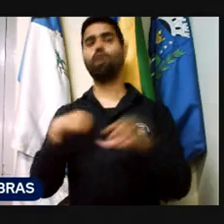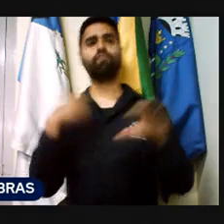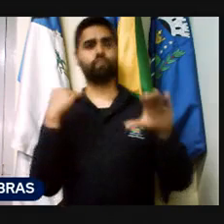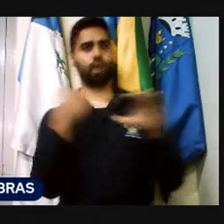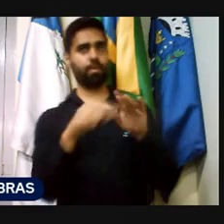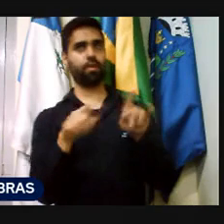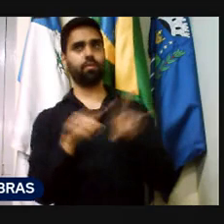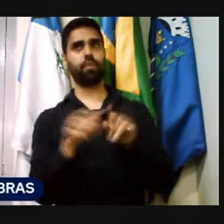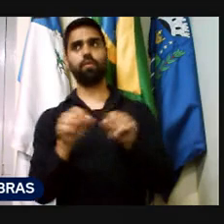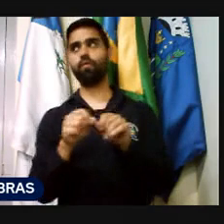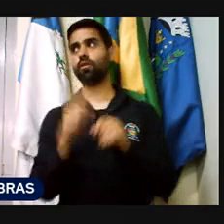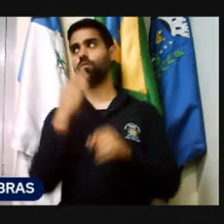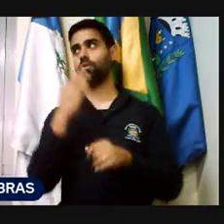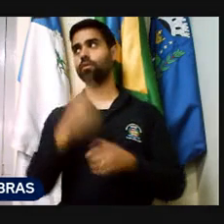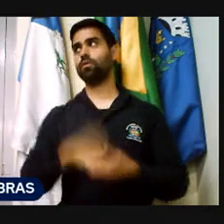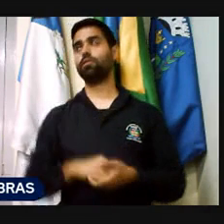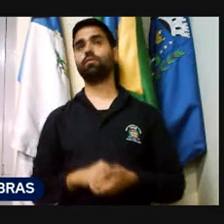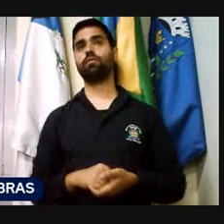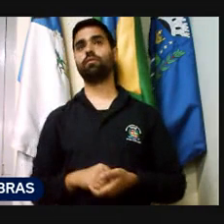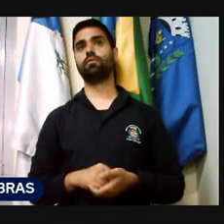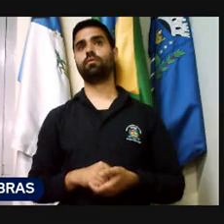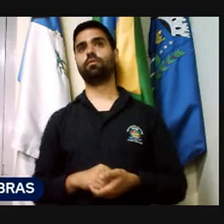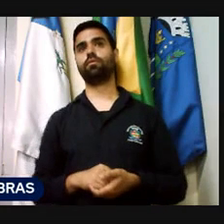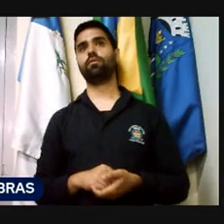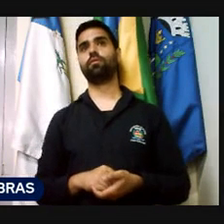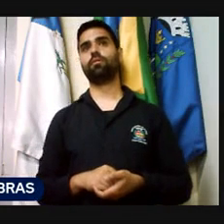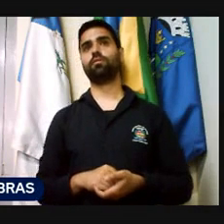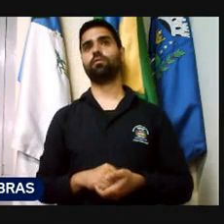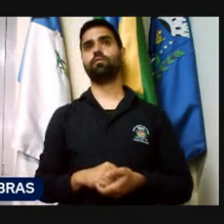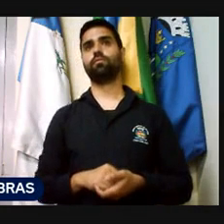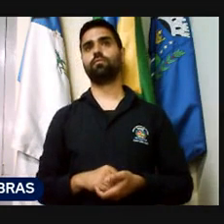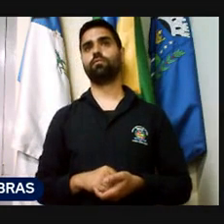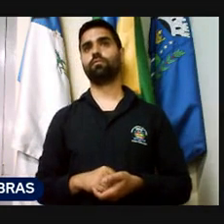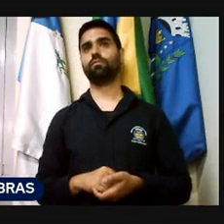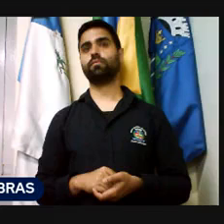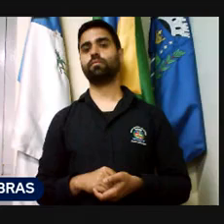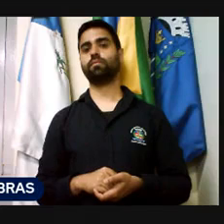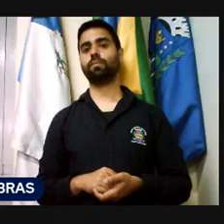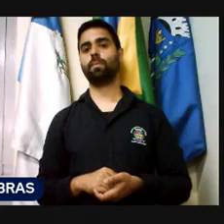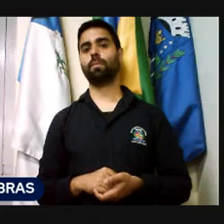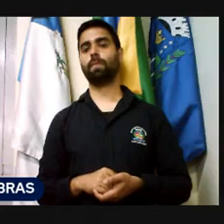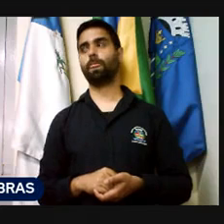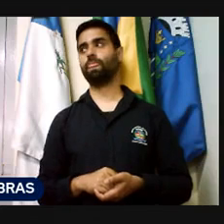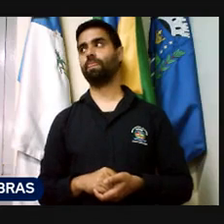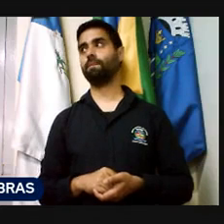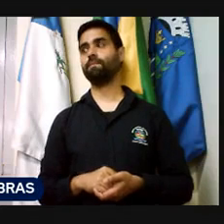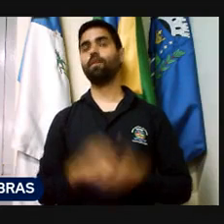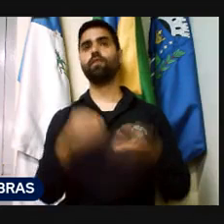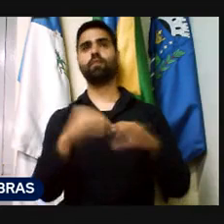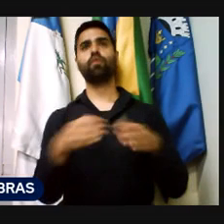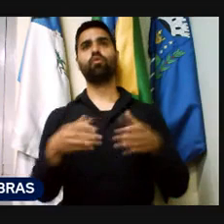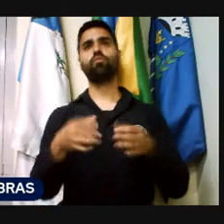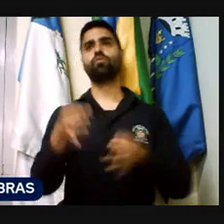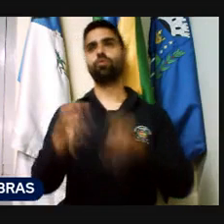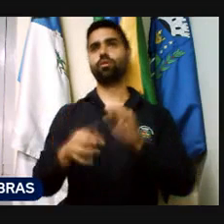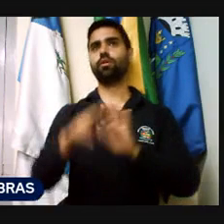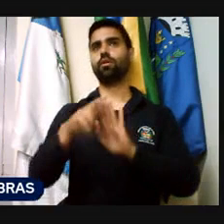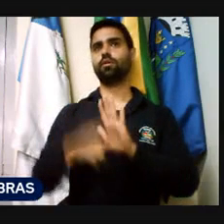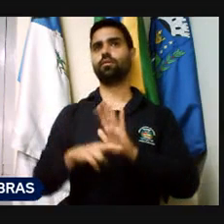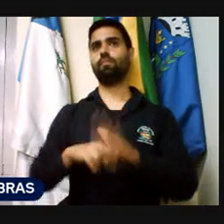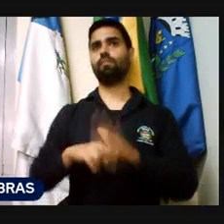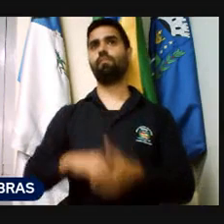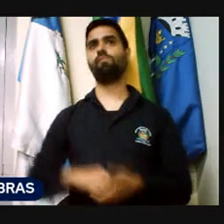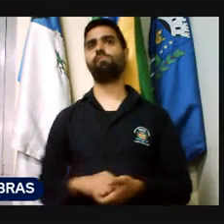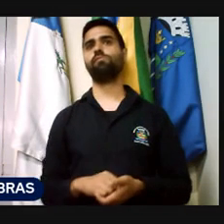o parecer, seja da forma que você quiser. Correto? Vai ser lido novamente. Vai ser encaminhado à comissão de justiça e redação.